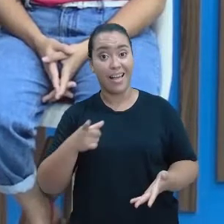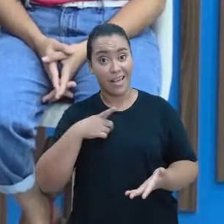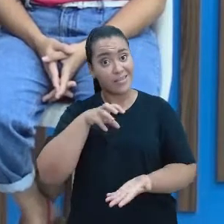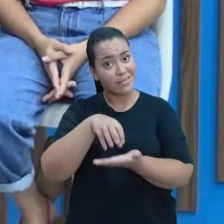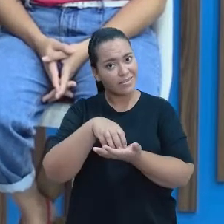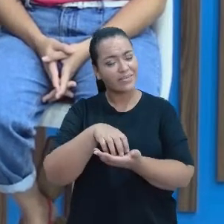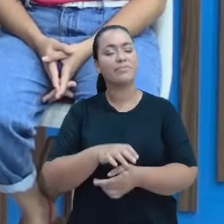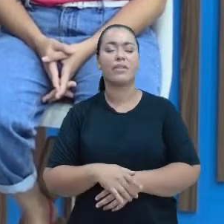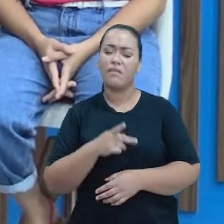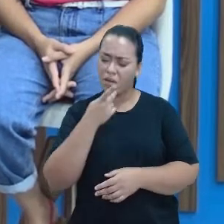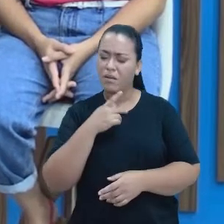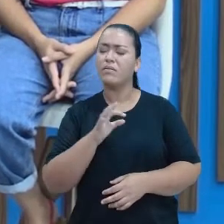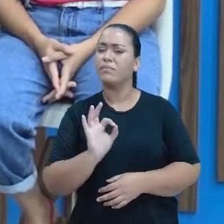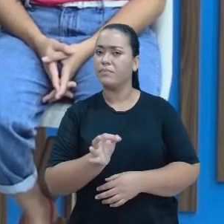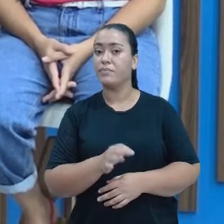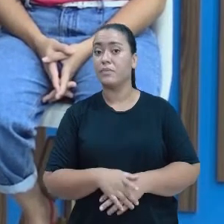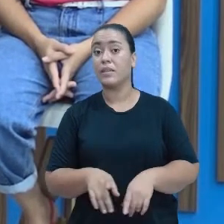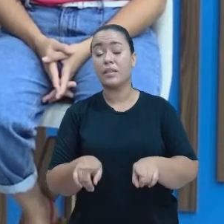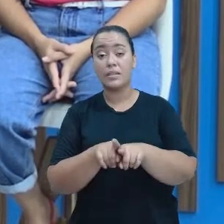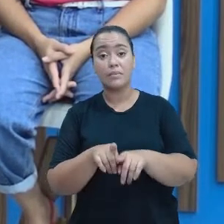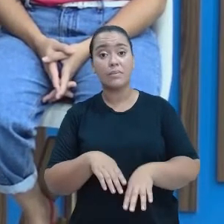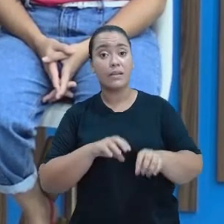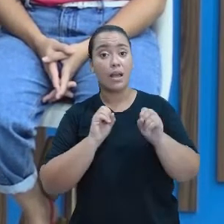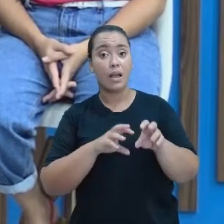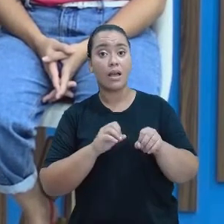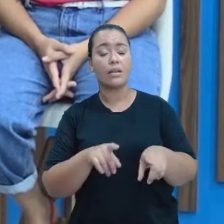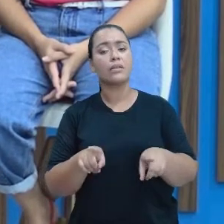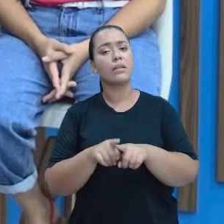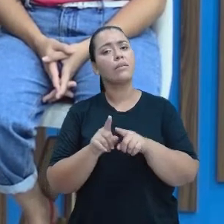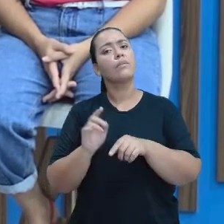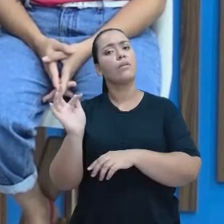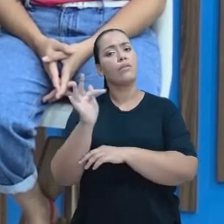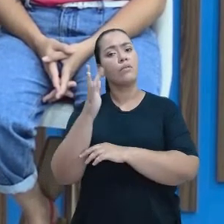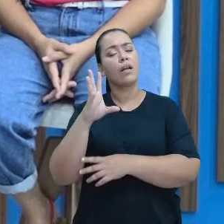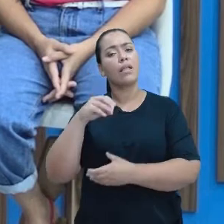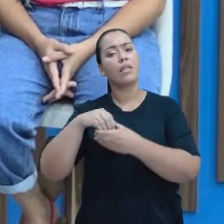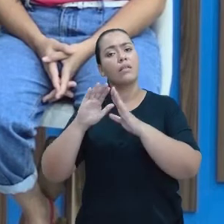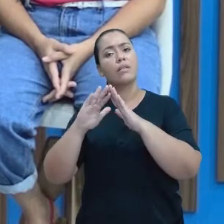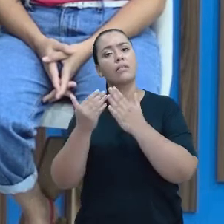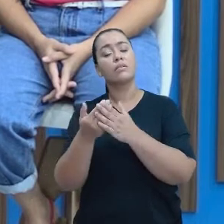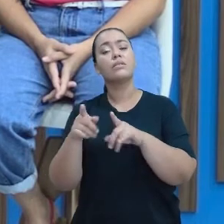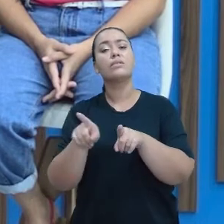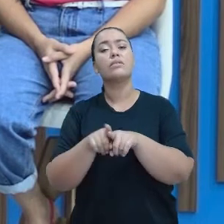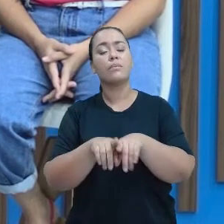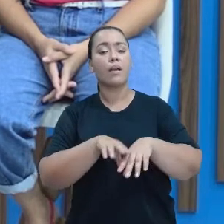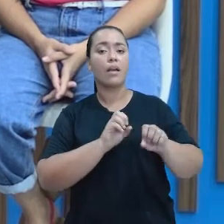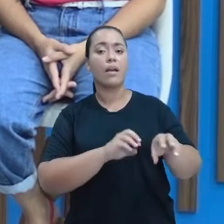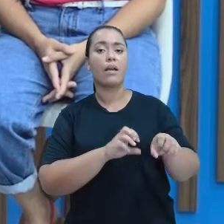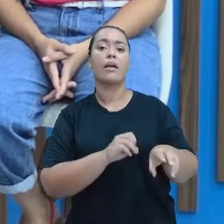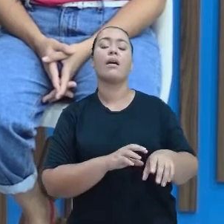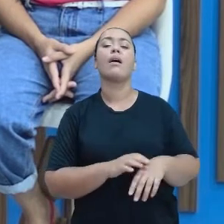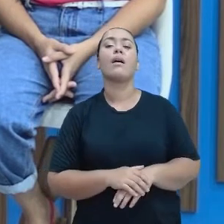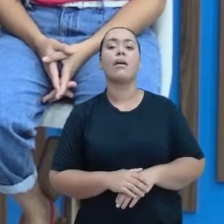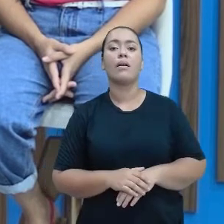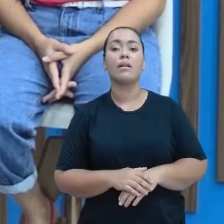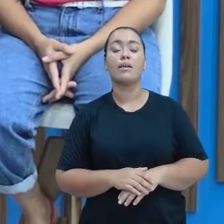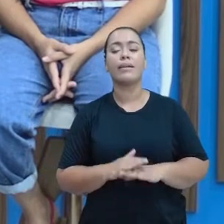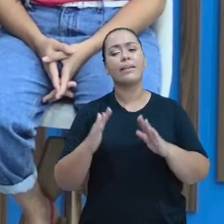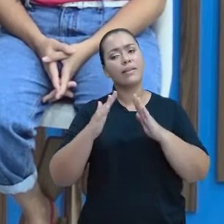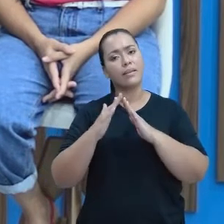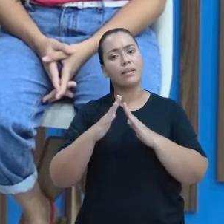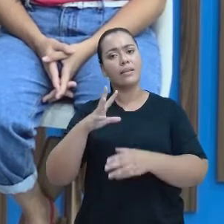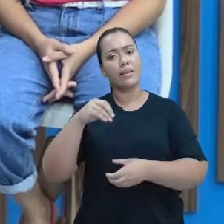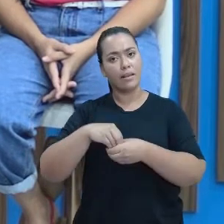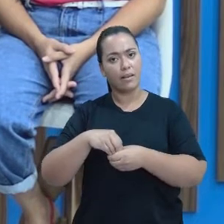certeza, Henrique. Tanto a educação formal na escola, quanto a educação doméstica,